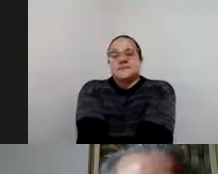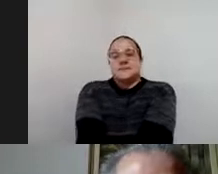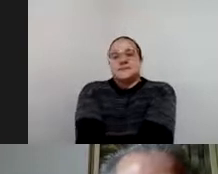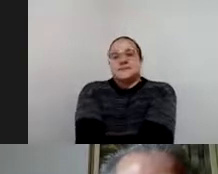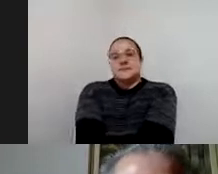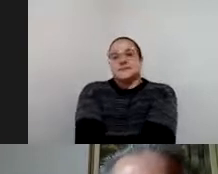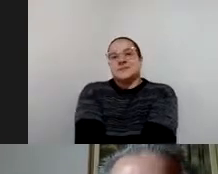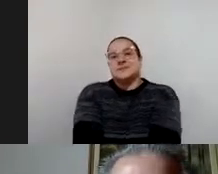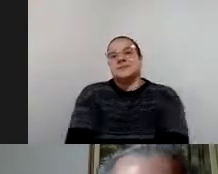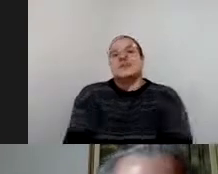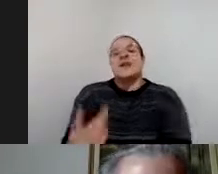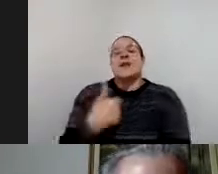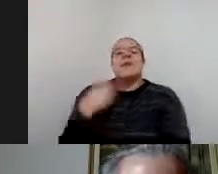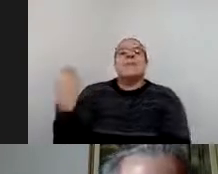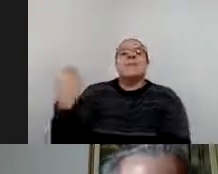Me inscrevi no chat ali, né?